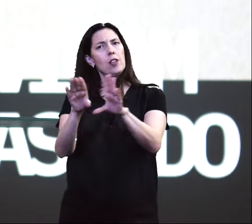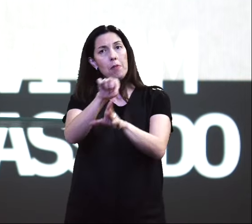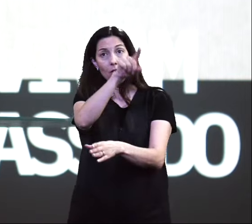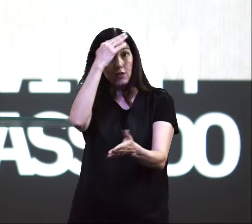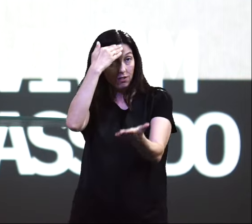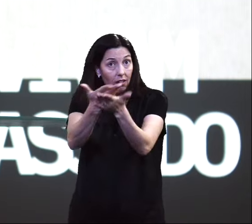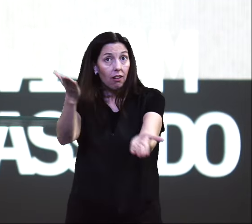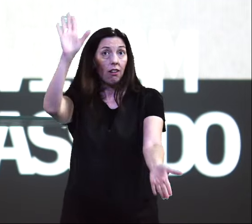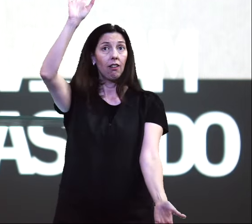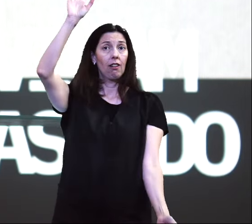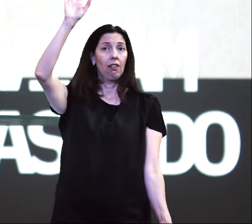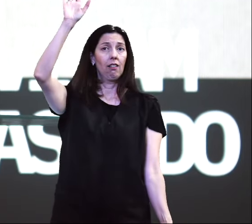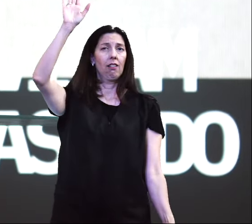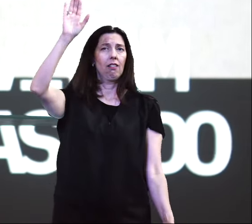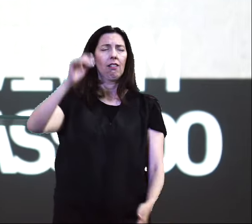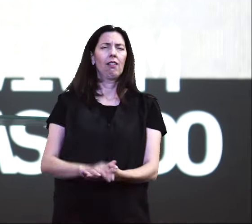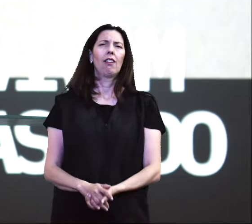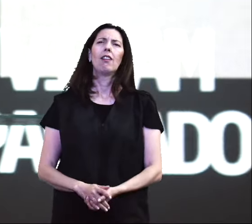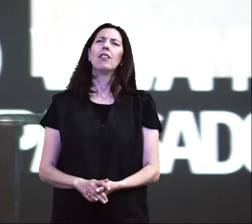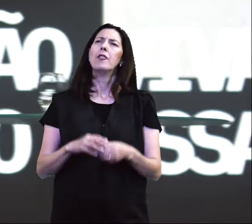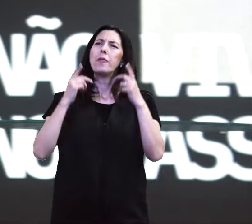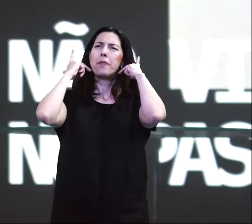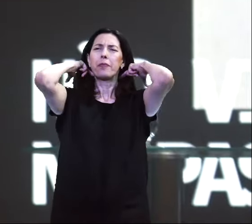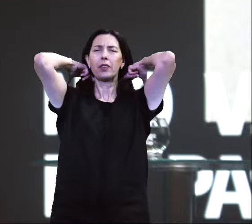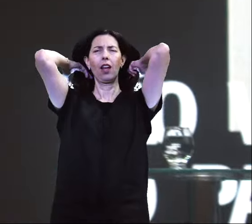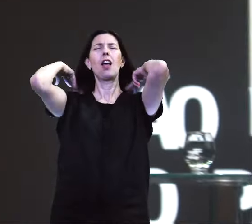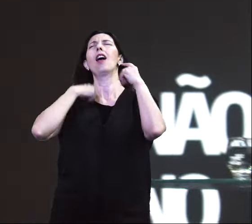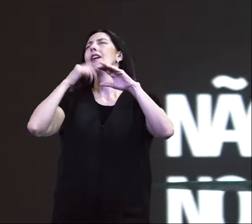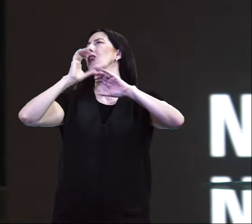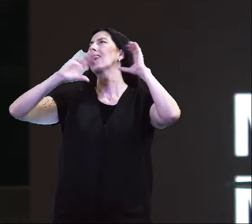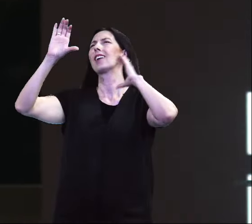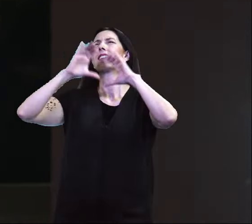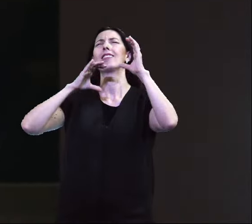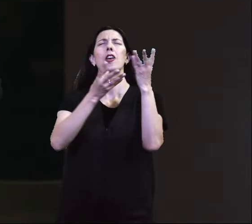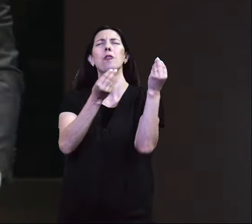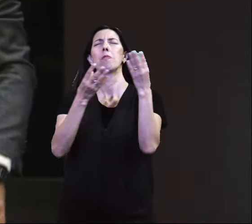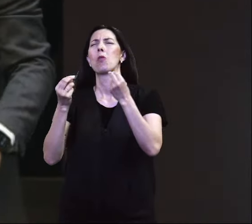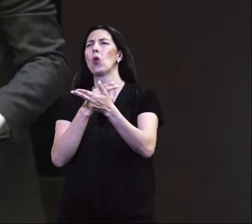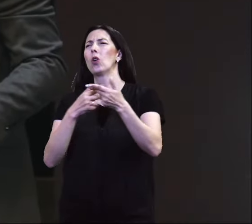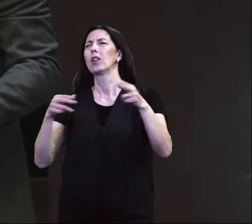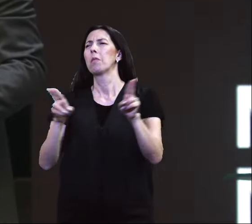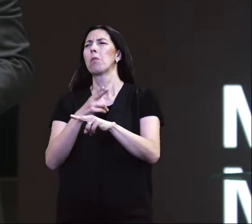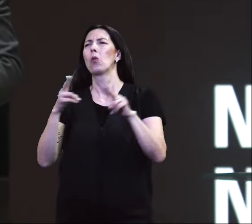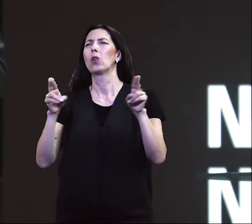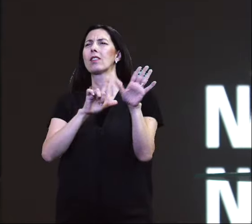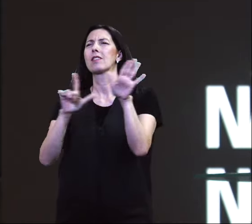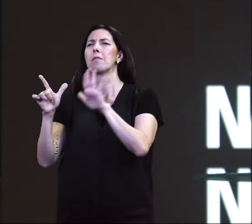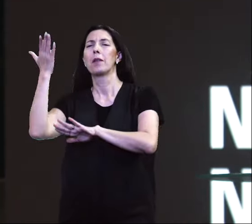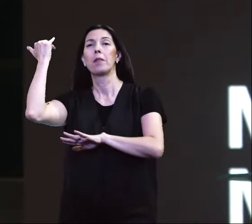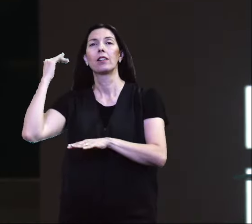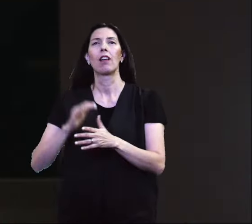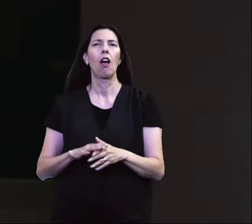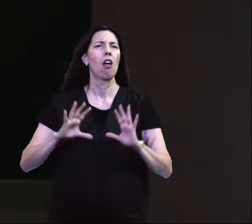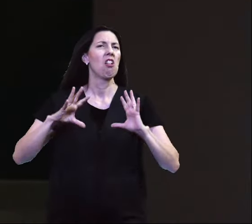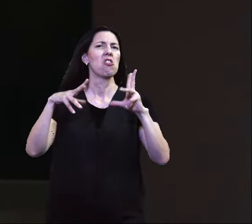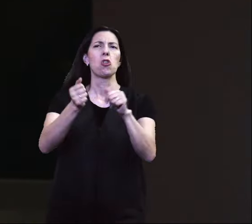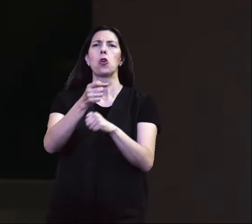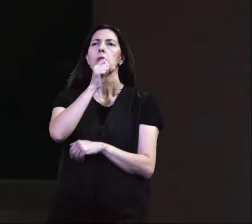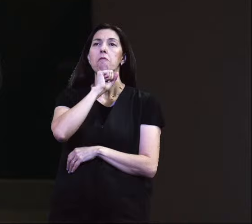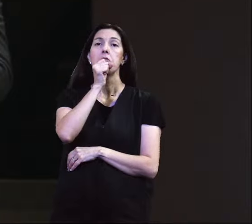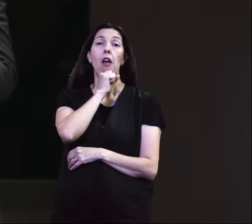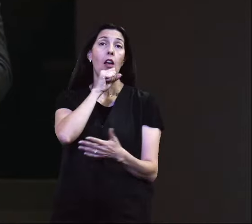nisso? Ei, sabe, eu cantei um monte de música semana passada, não foi? E tudo música velha. Eu